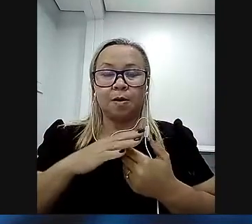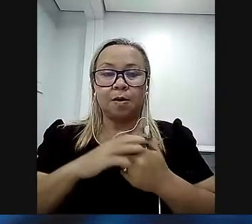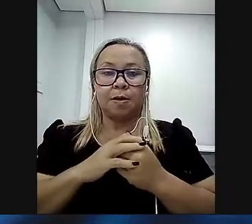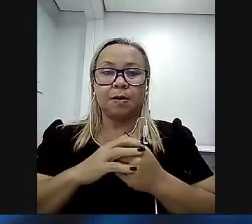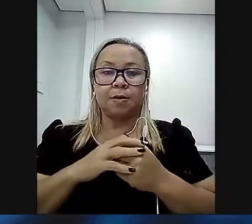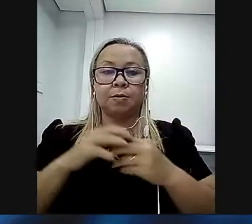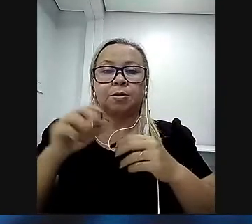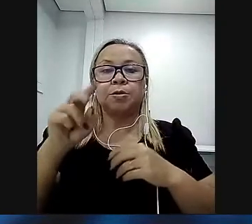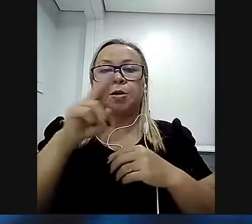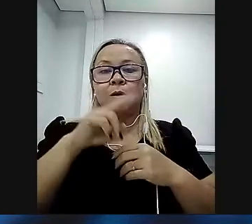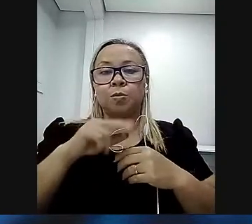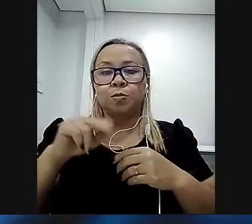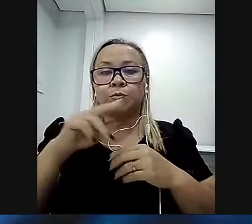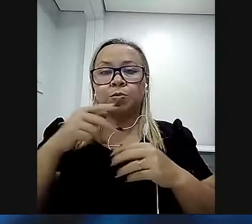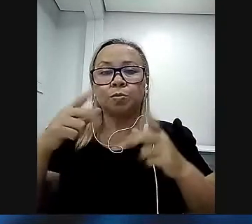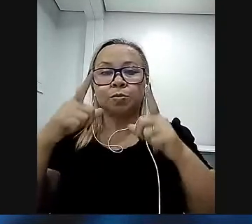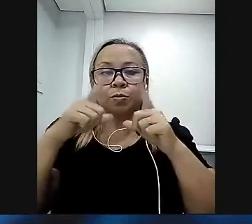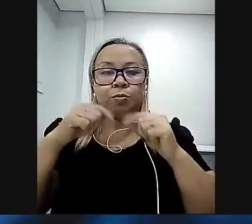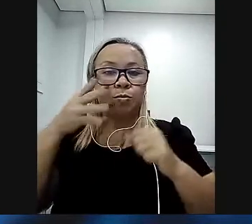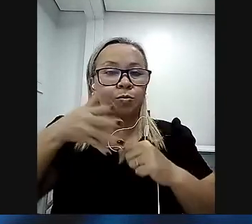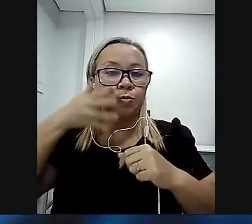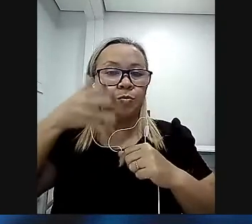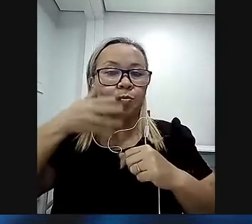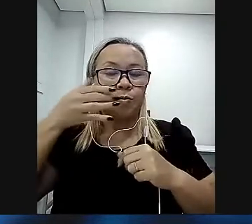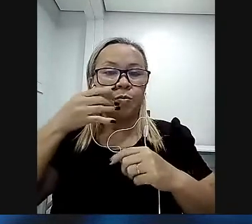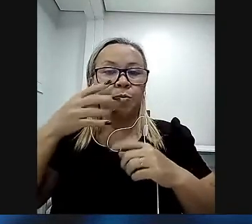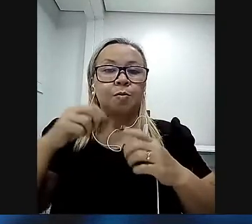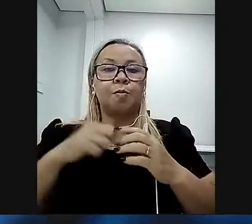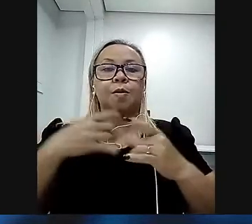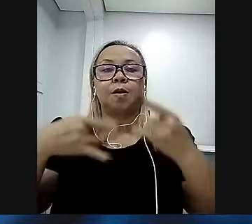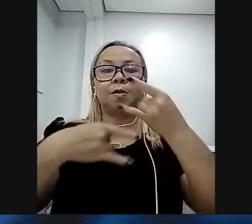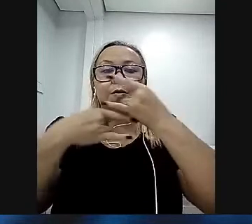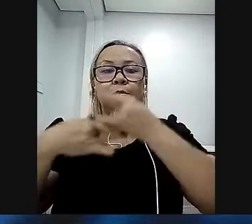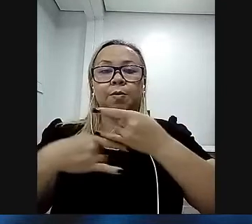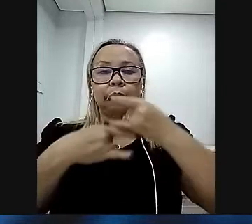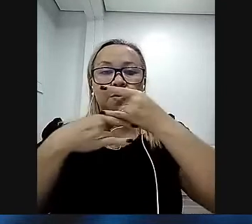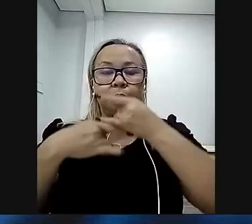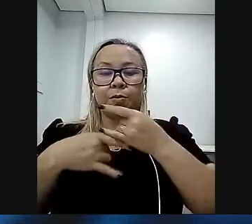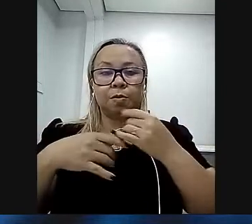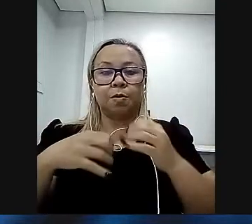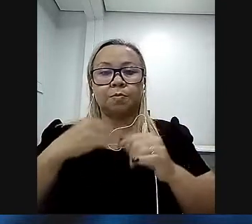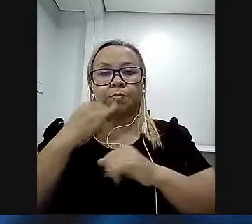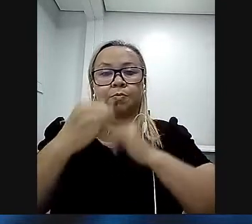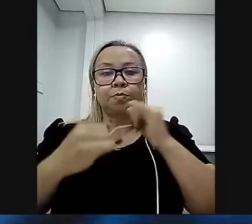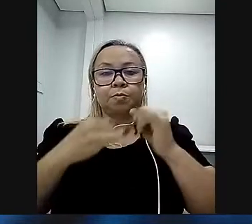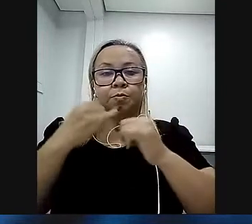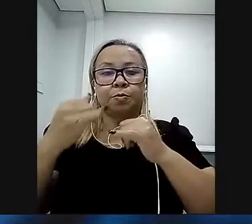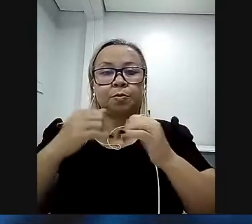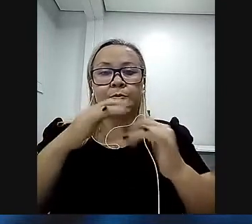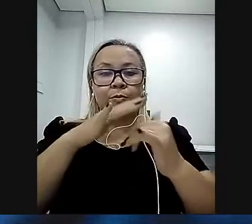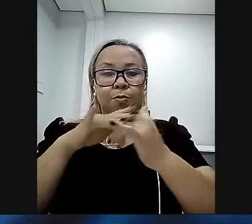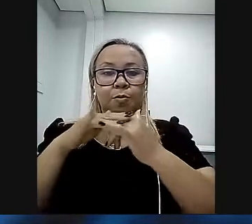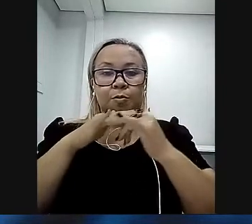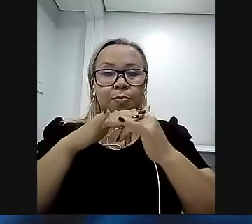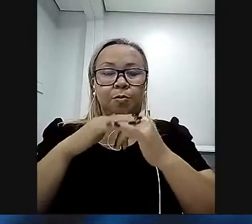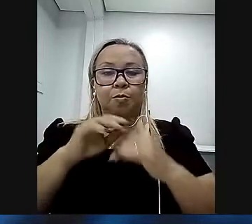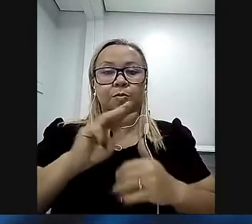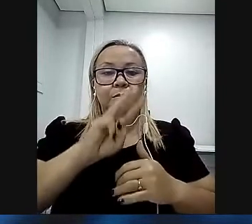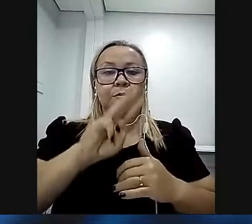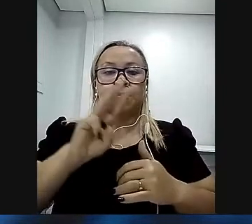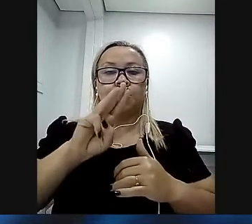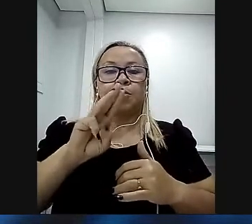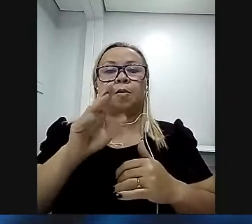palestras são palestras virtuais realizadas com a transmissão ao vivo pelo YouTube na página do canal Brasília Museu